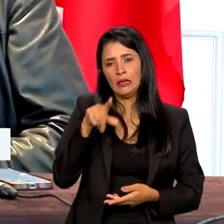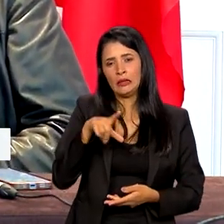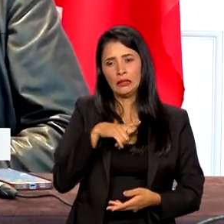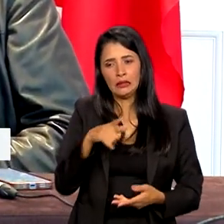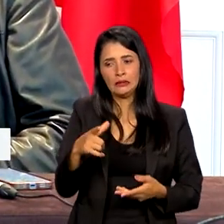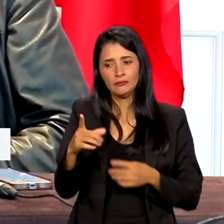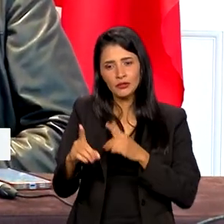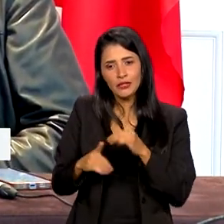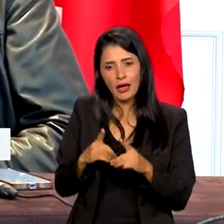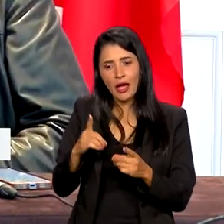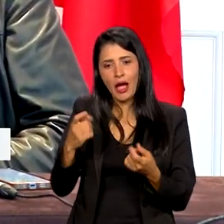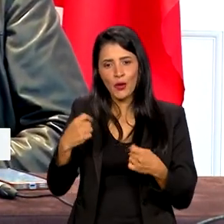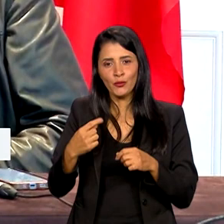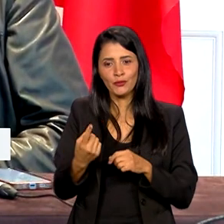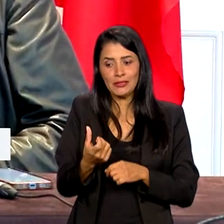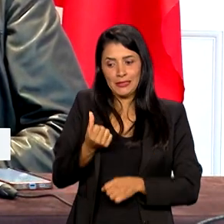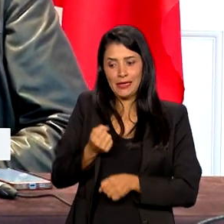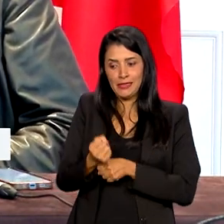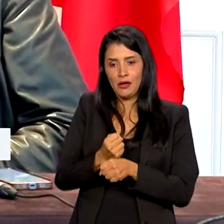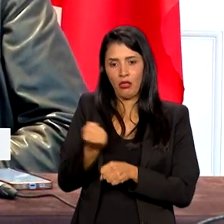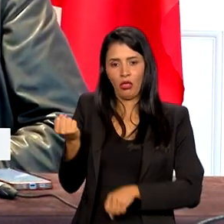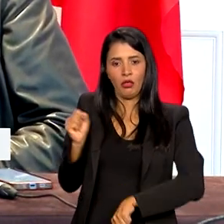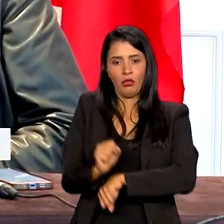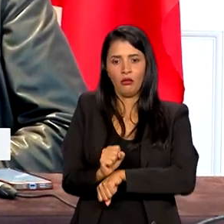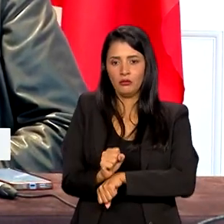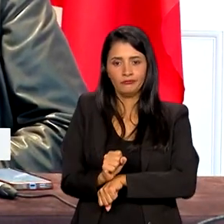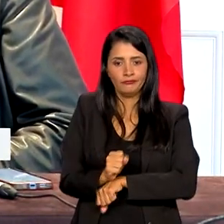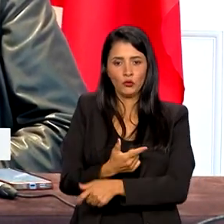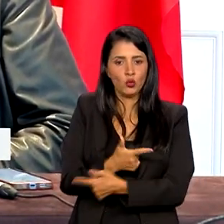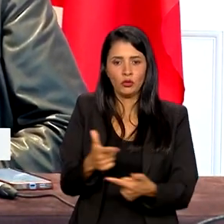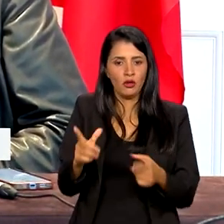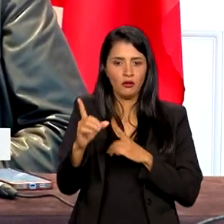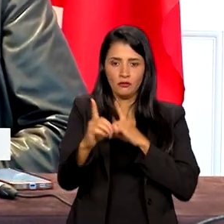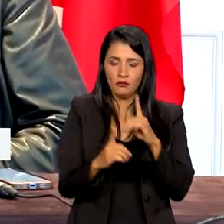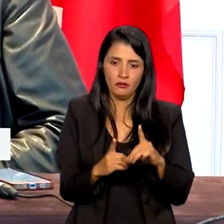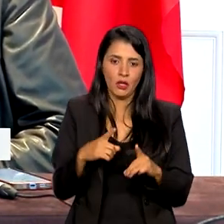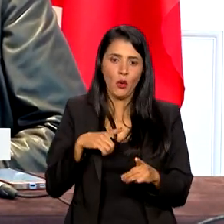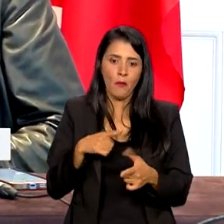de diálogo de 6 anos. Então, tem muitos problemas